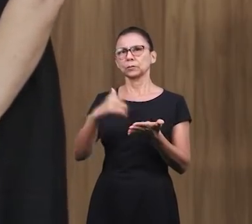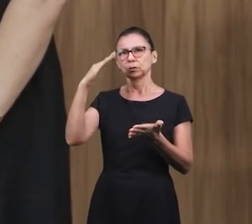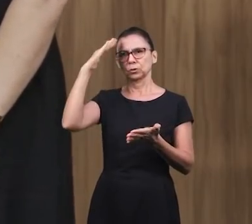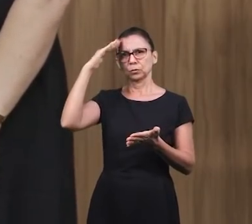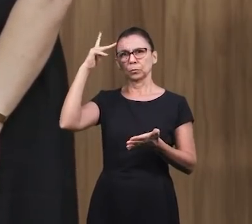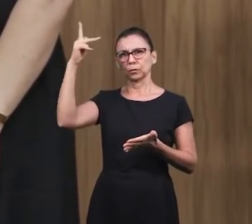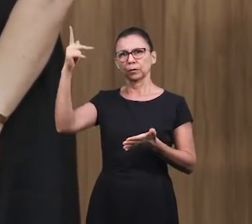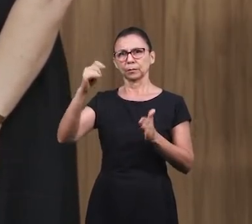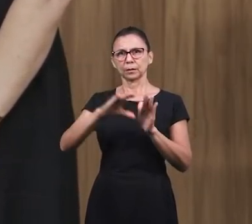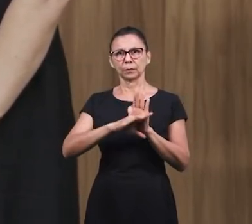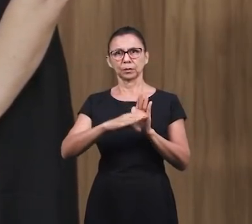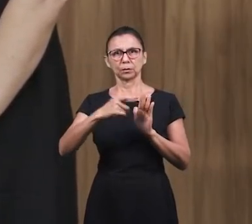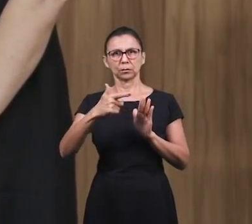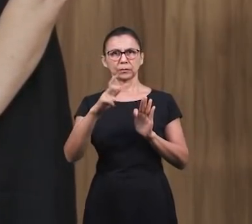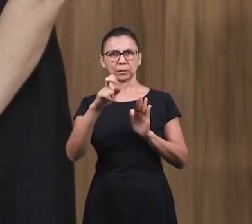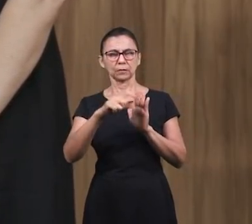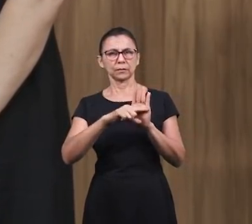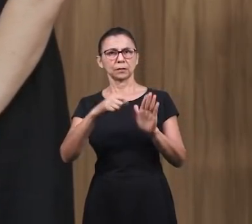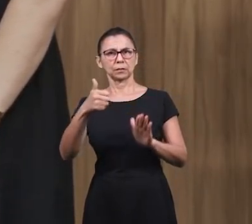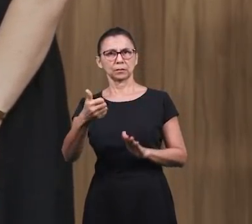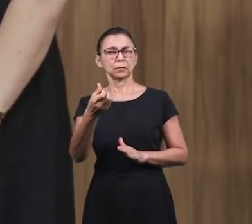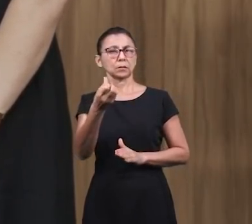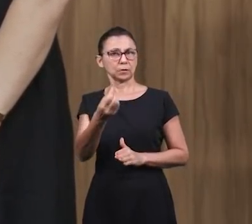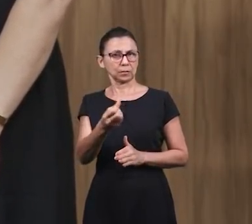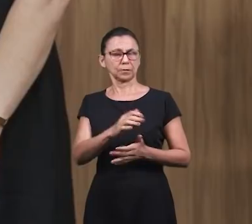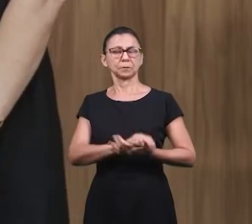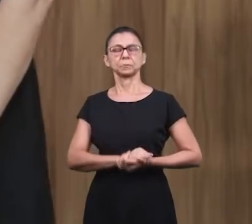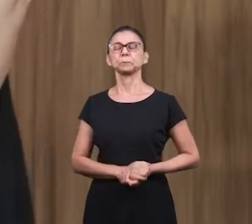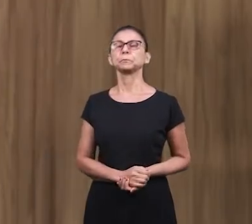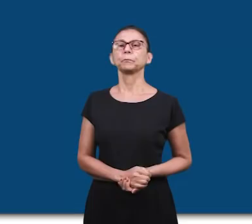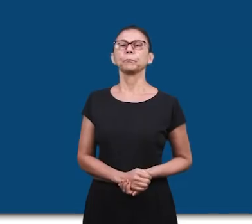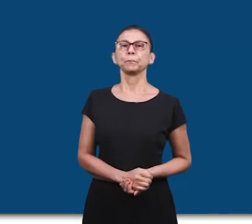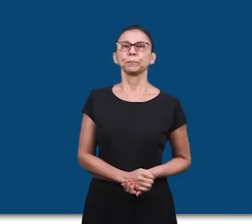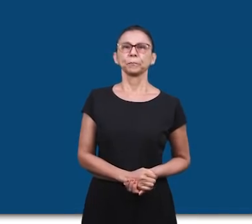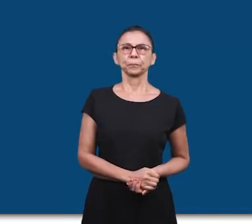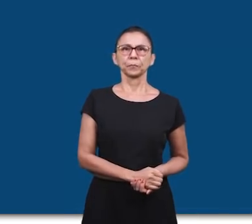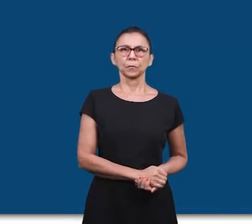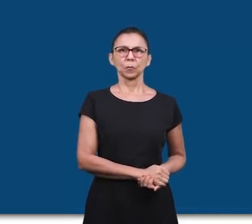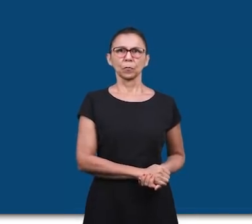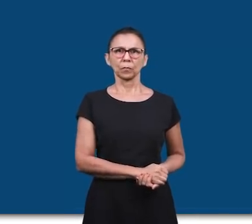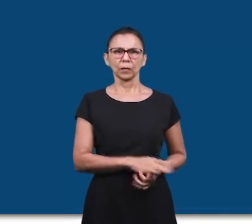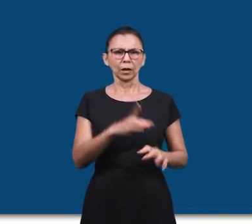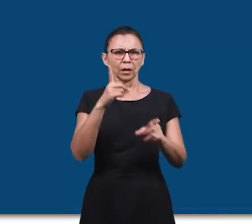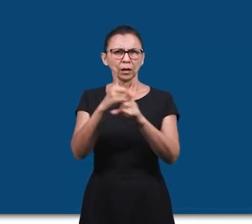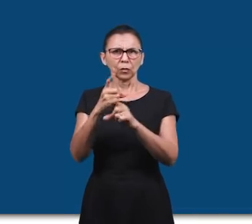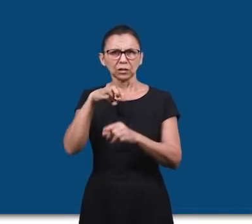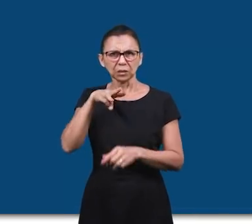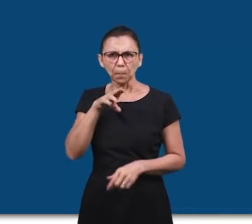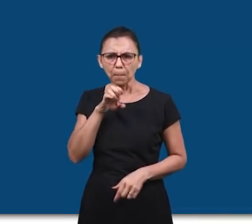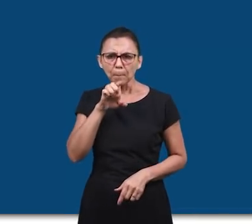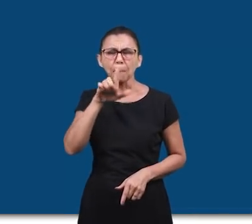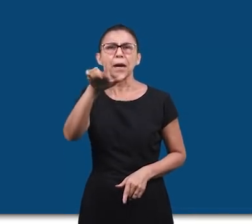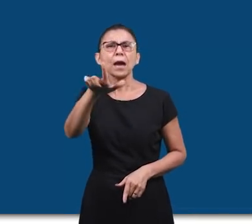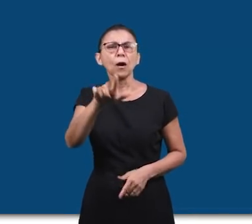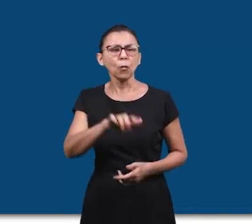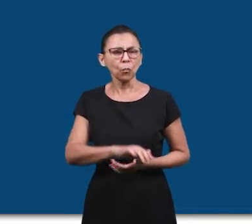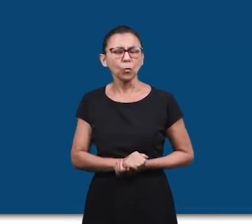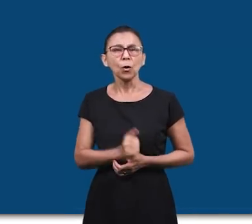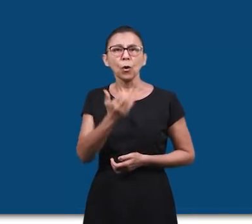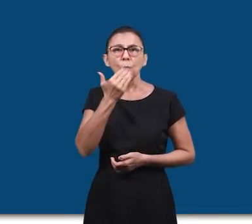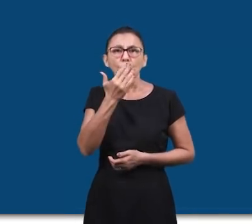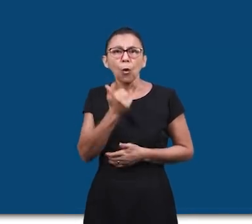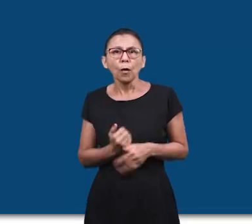Provérbios, capítulo 25, versículo 16, ele nos diz: achaste mel? Come o que